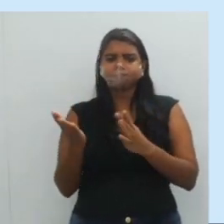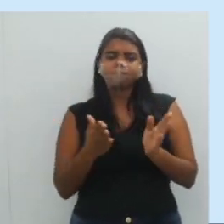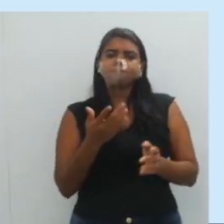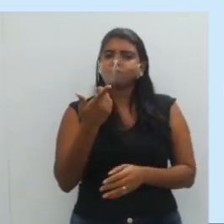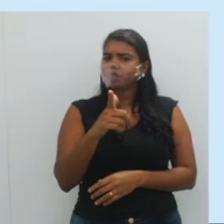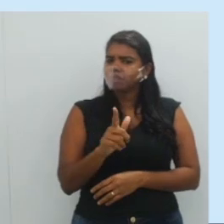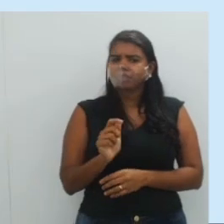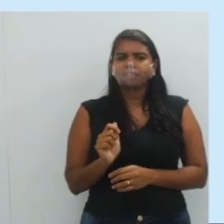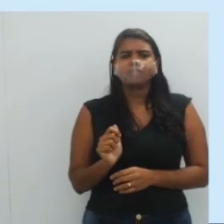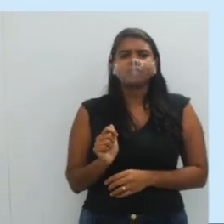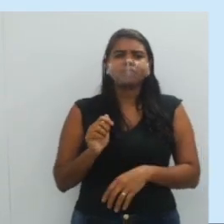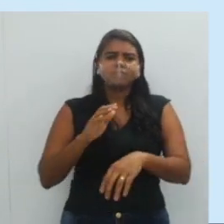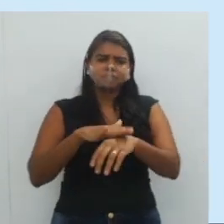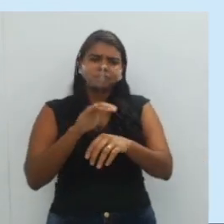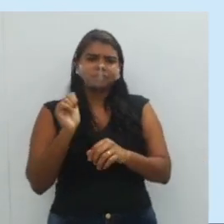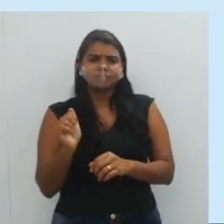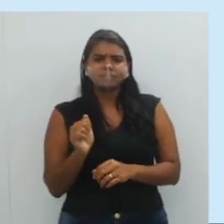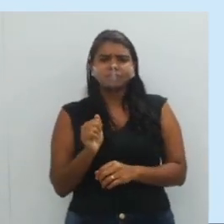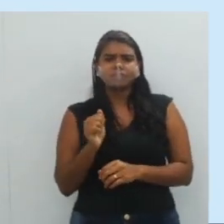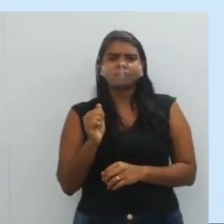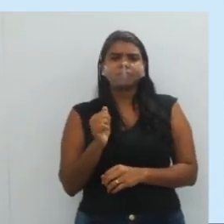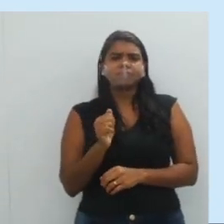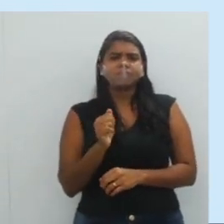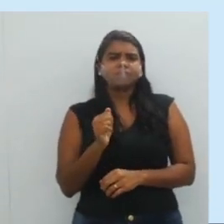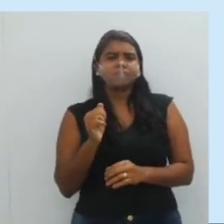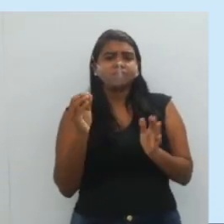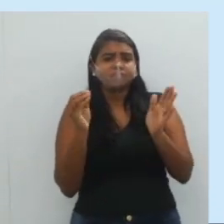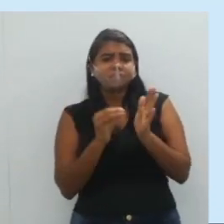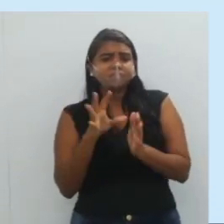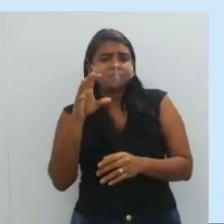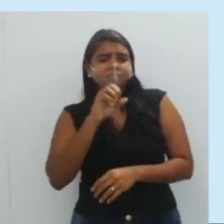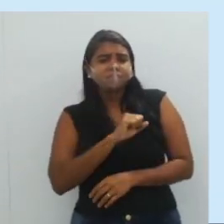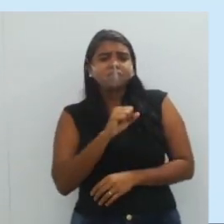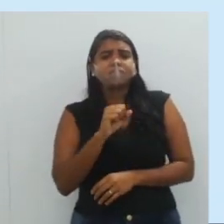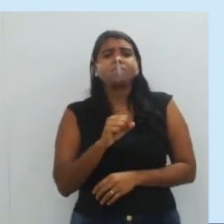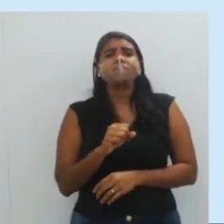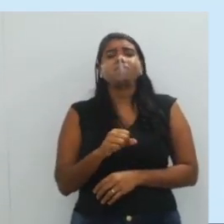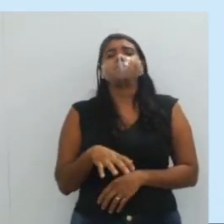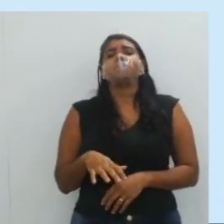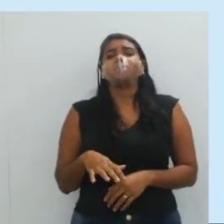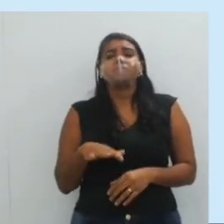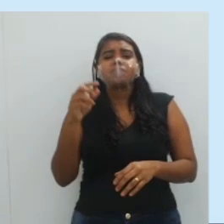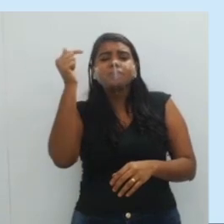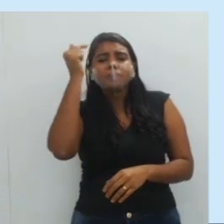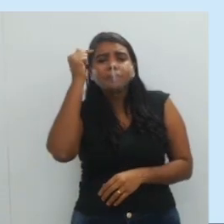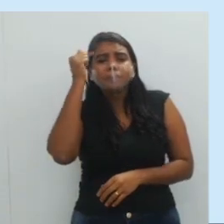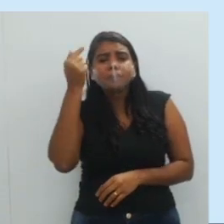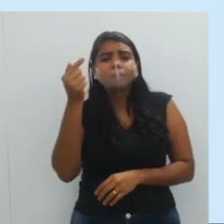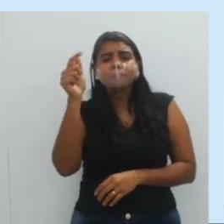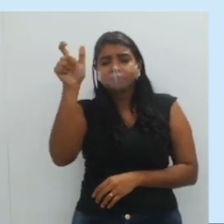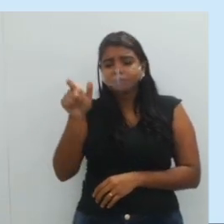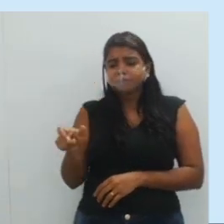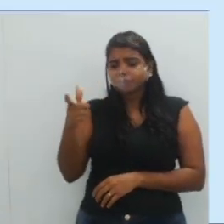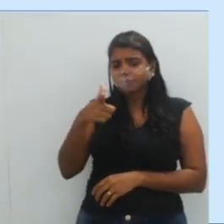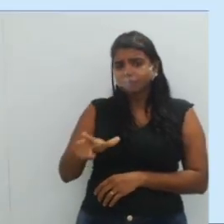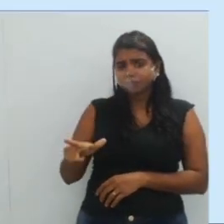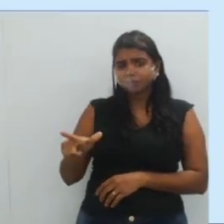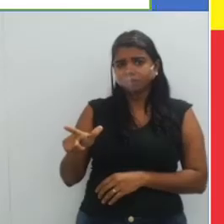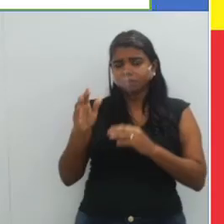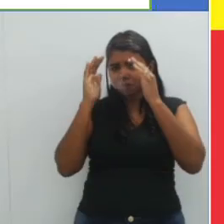proselitismo, não a chamada intolerância religiosa, e sim a tolerância ao pensamento do